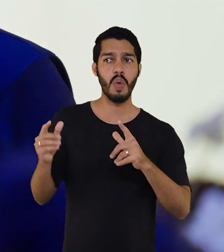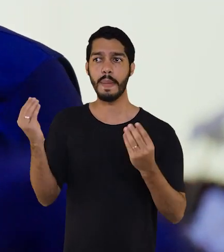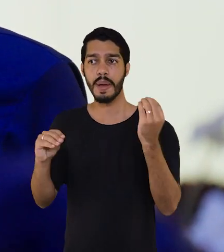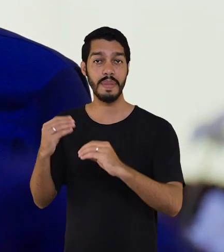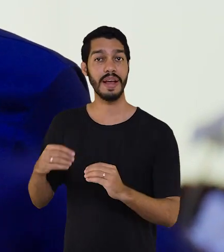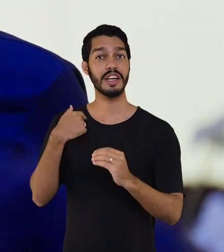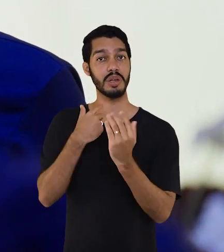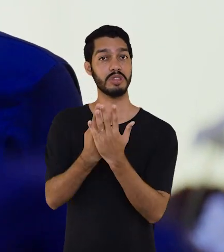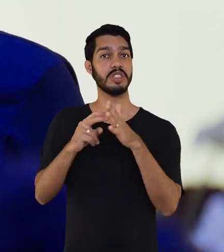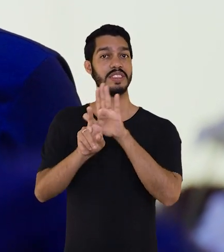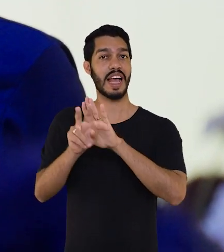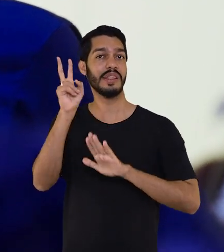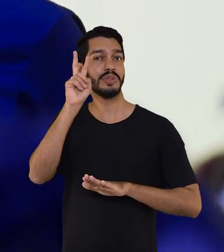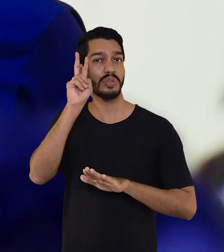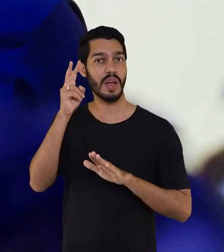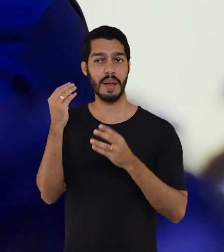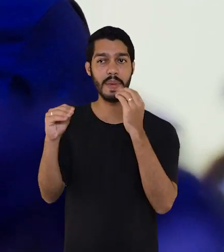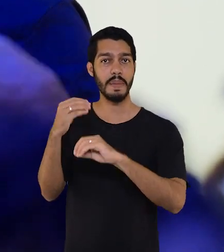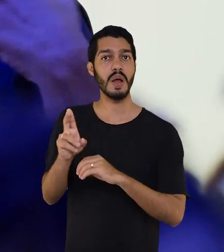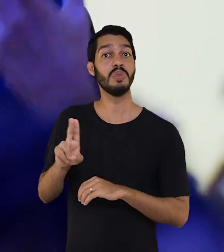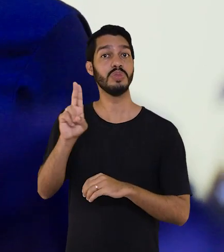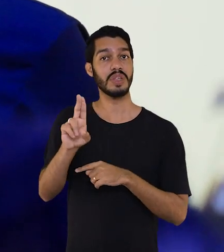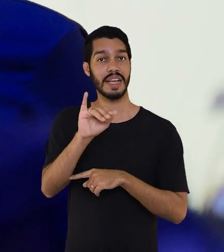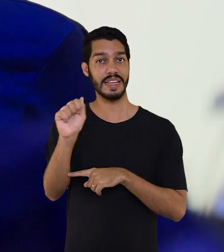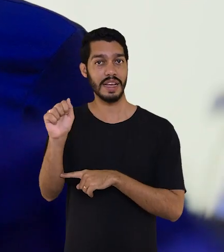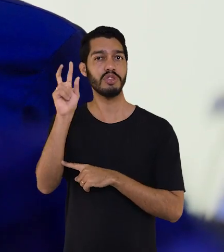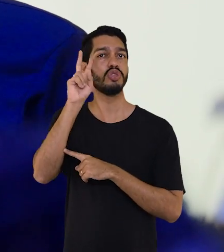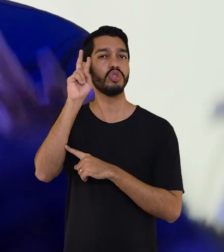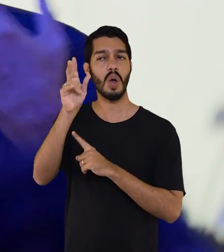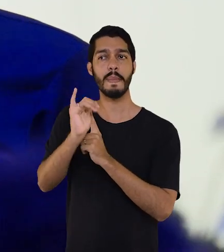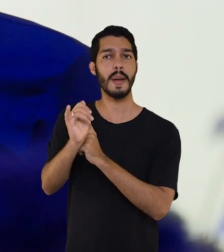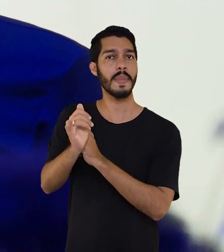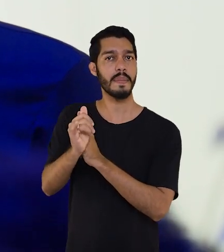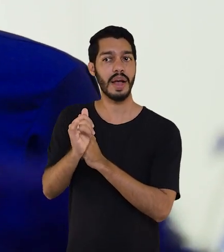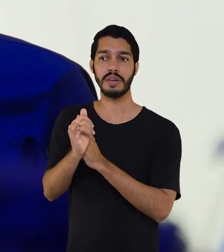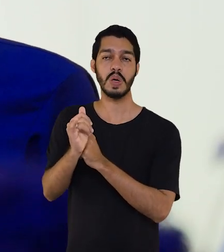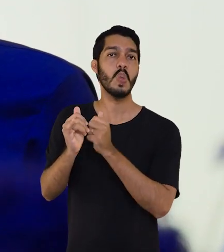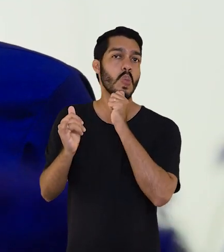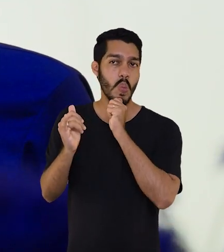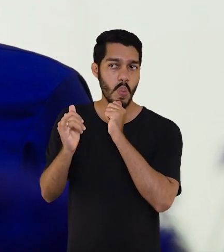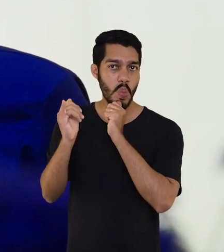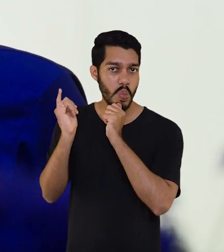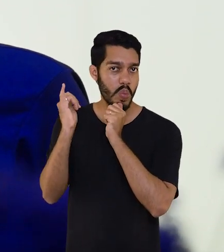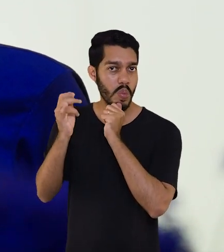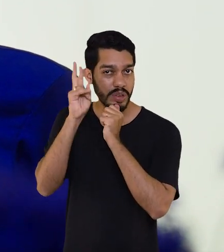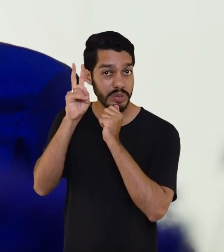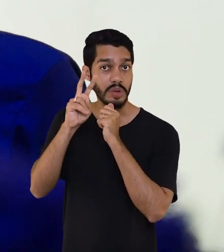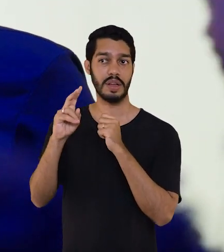novamente. E aí eu trabalho com design de história, uso inteligência artificial para contar as histórias não